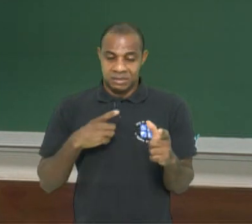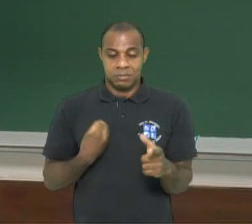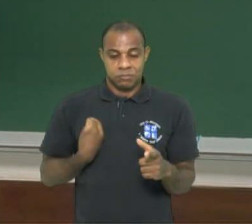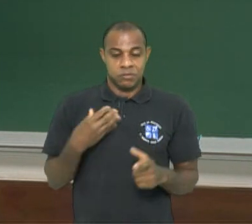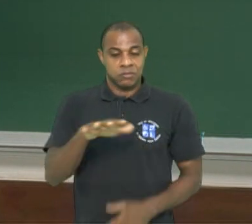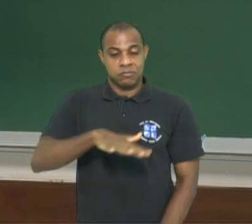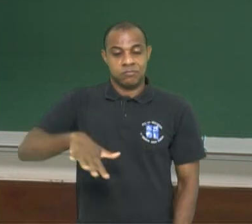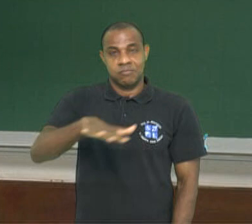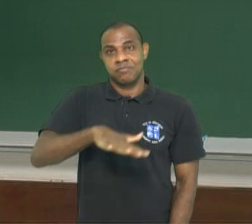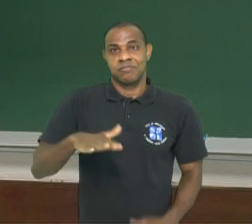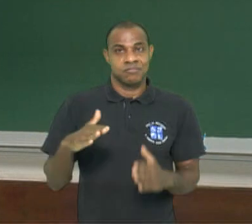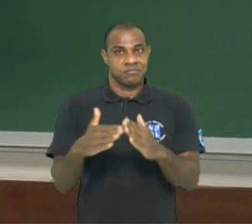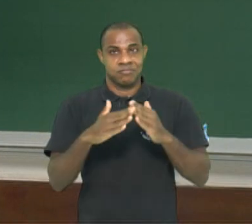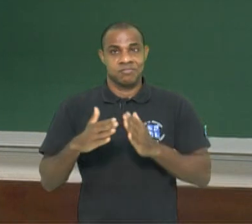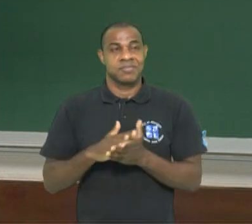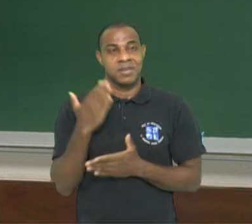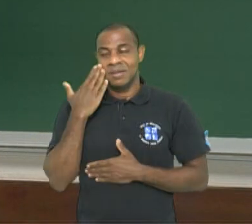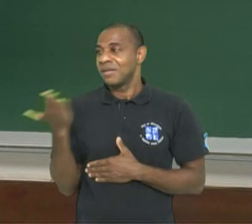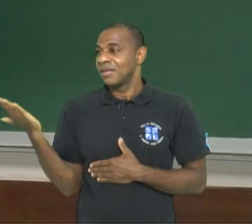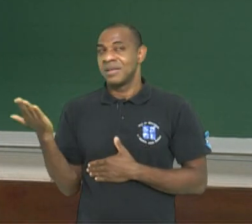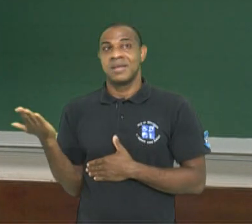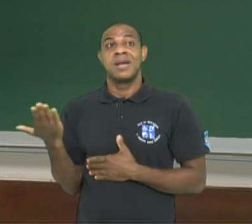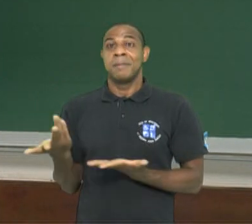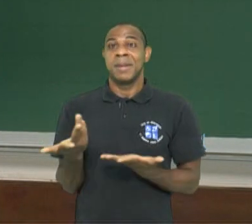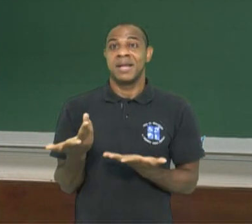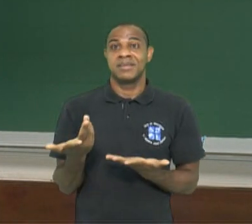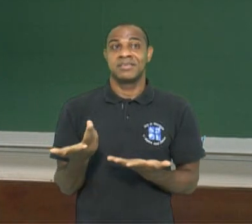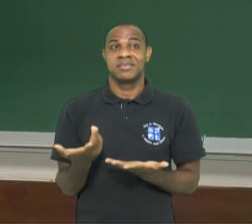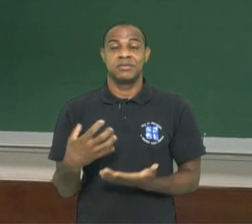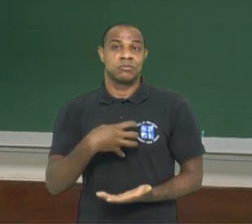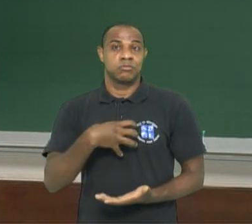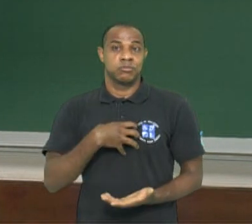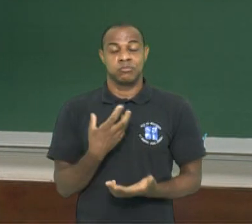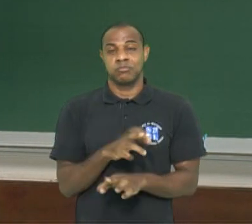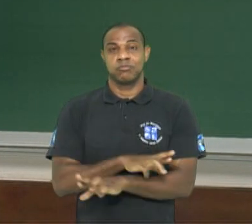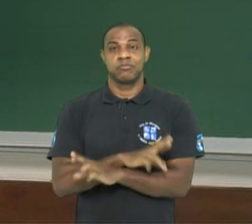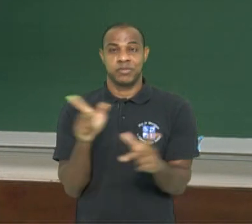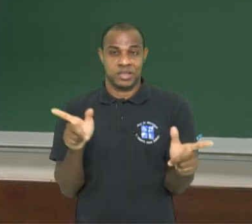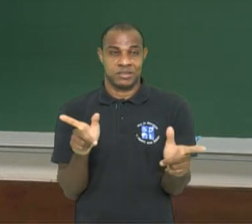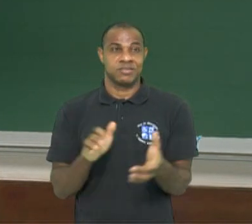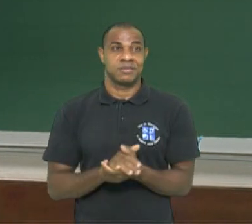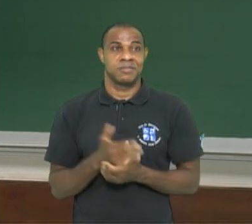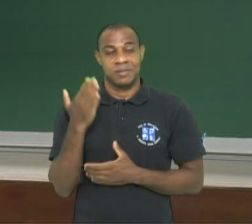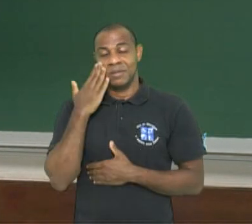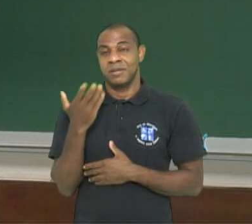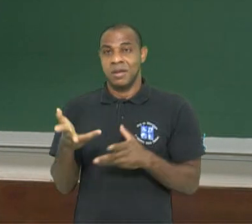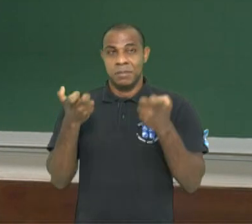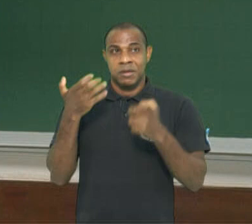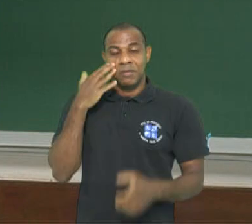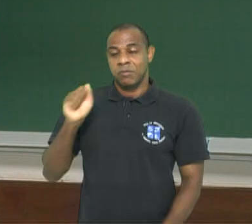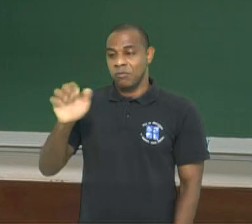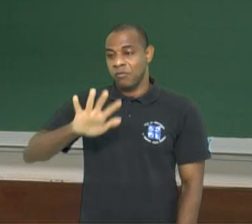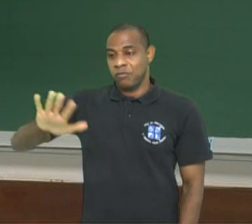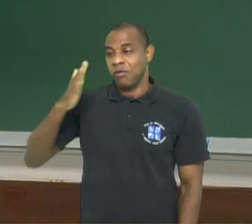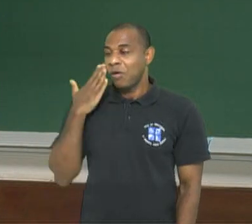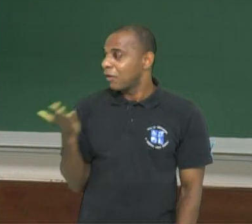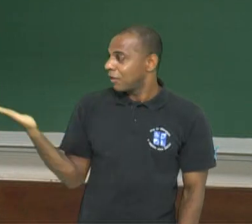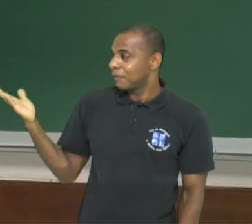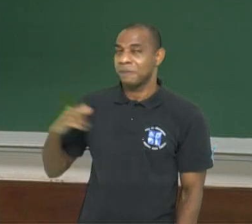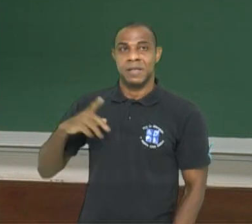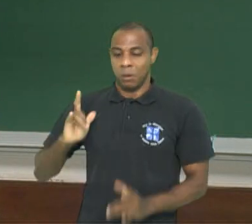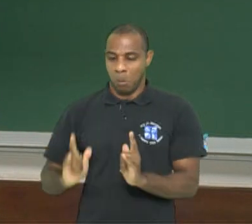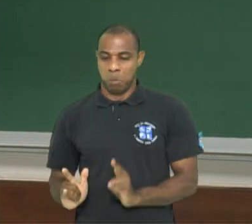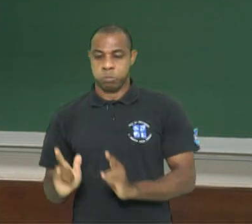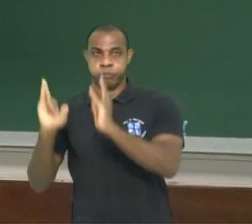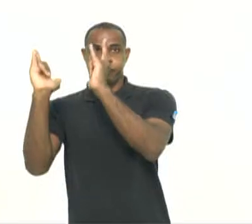espaço, mas em condições completamente diferentes, não é verdade? Afinal, observando a imagem em que nós temos um